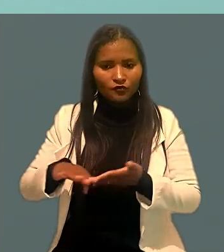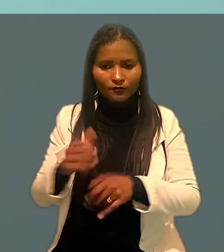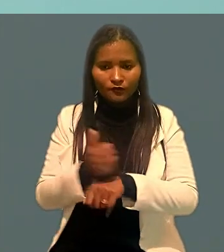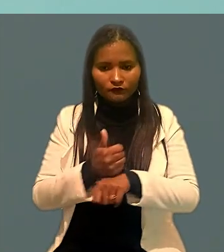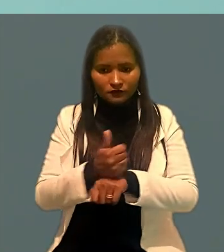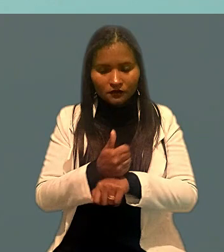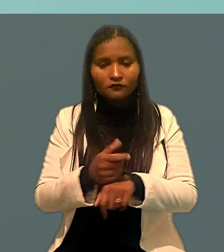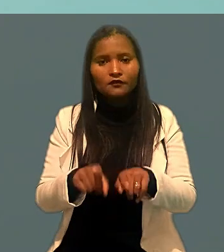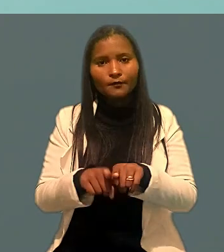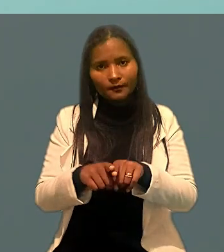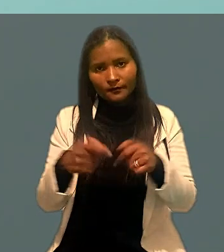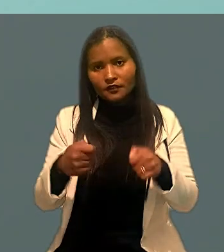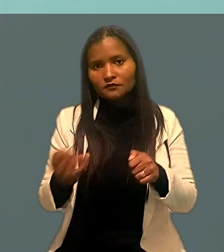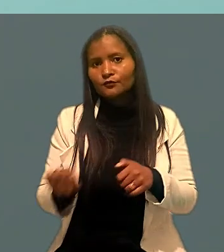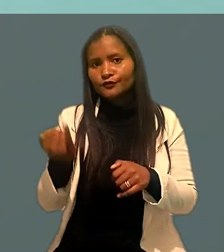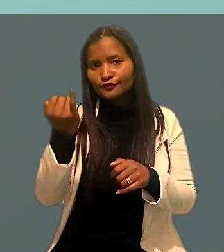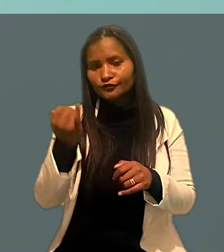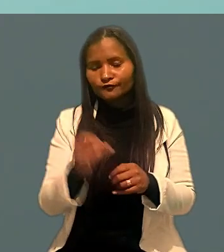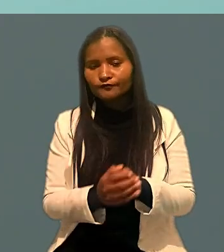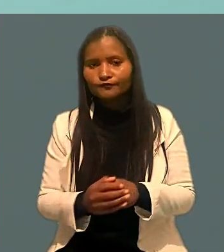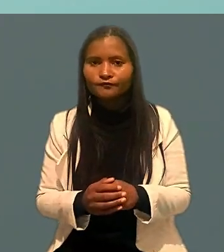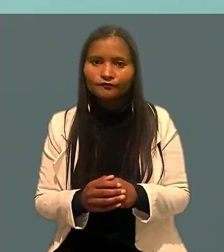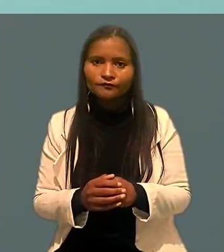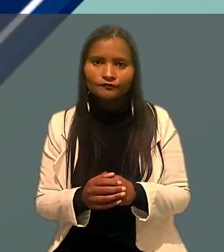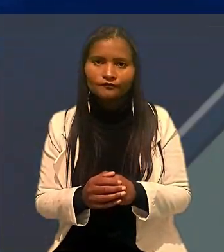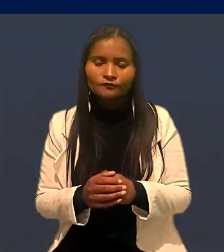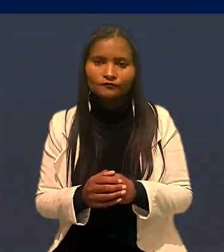cargos ou funções também deve ser considerado.